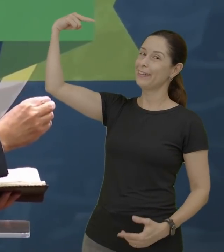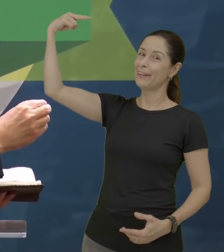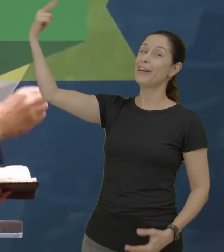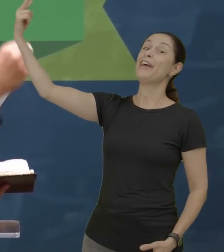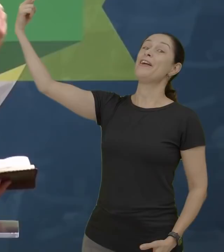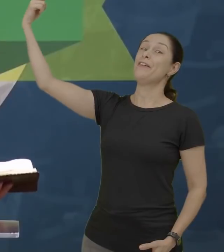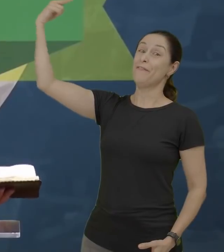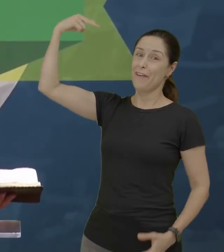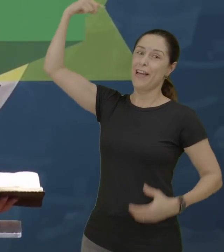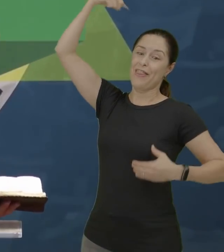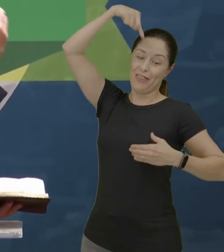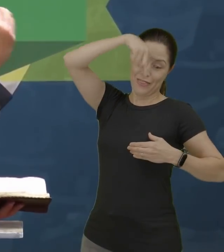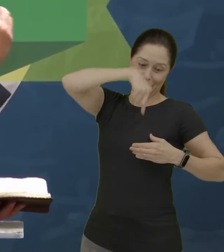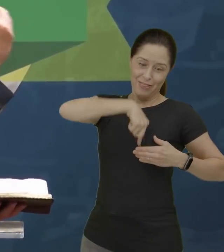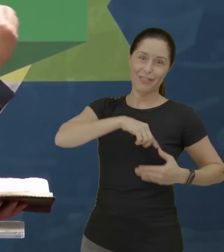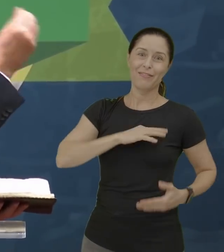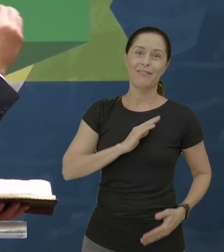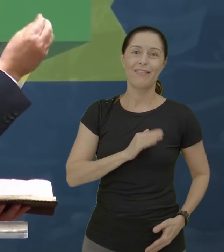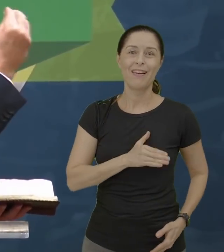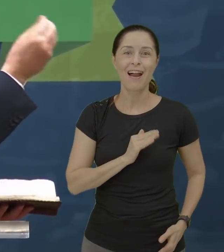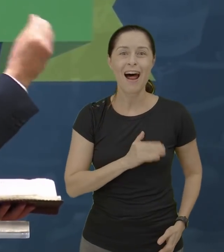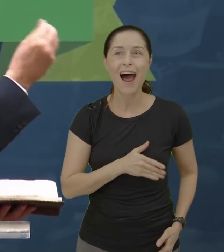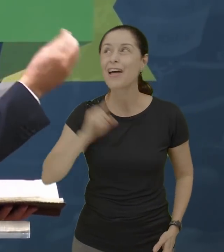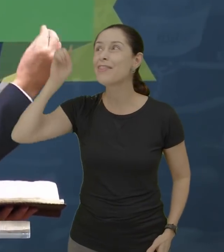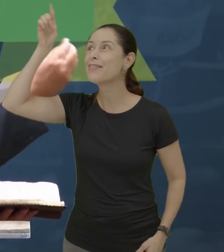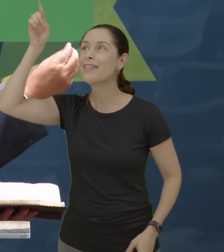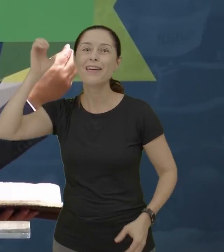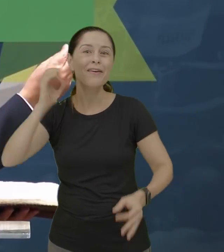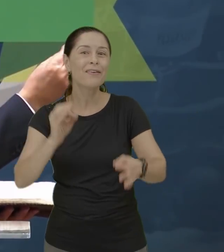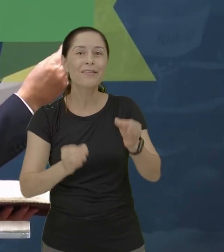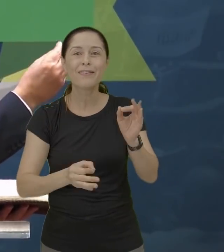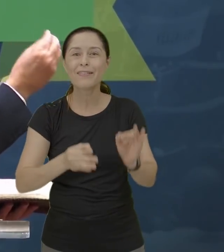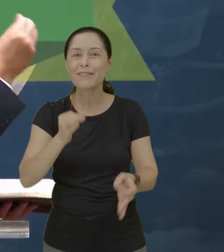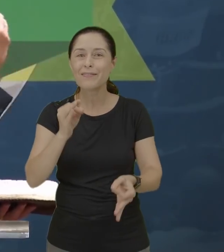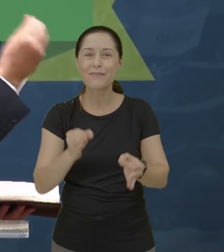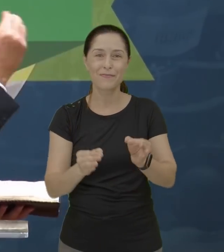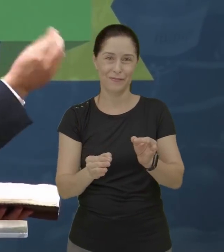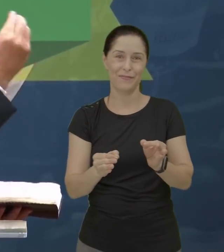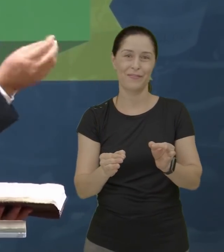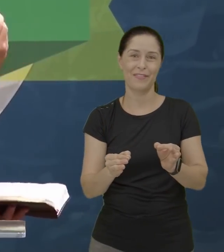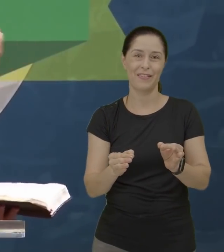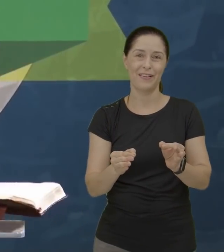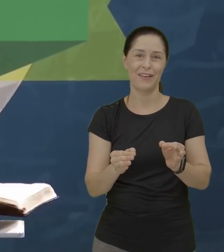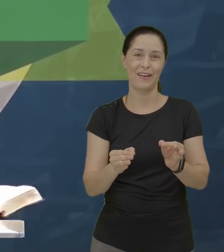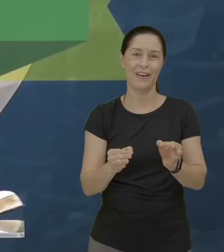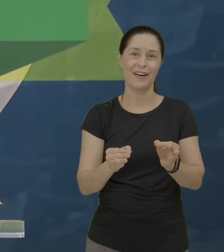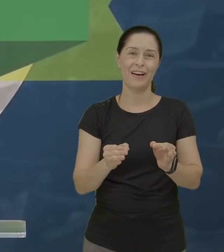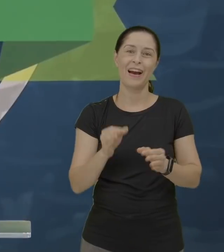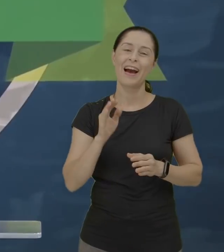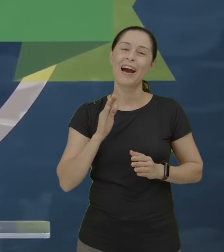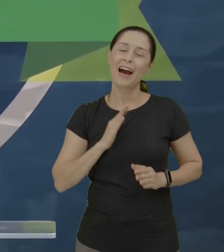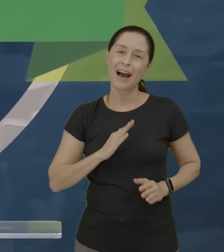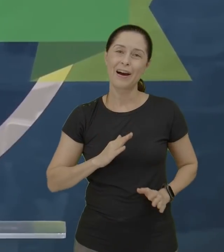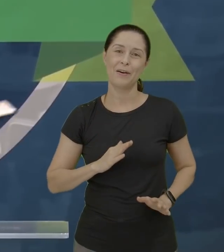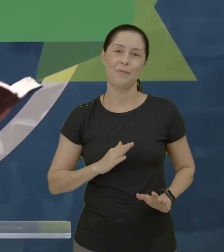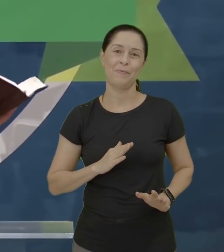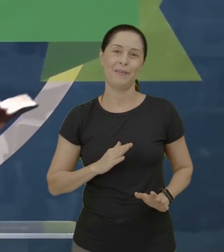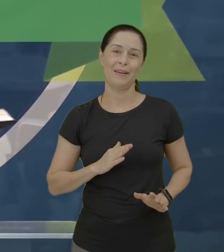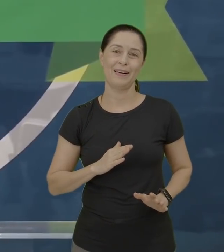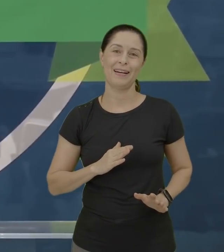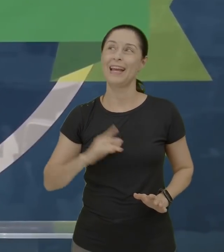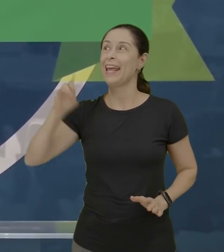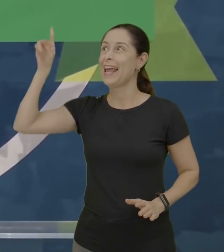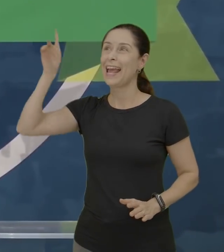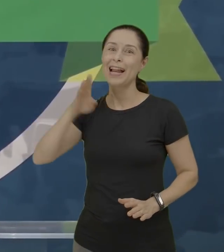Deus não é injusto para ficar esquecido do serviço que você presta aos santos. Olha que